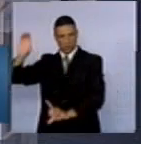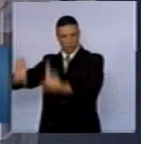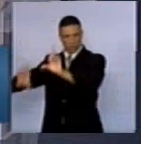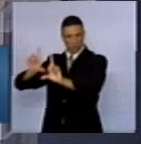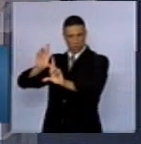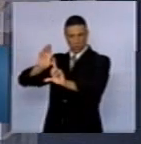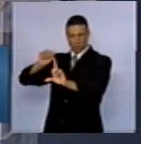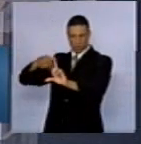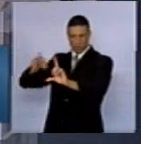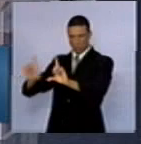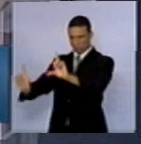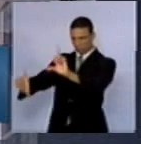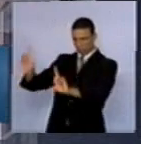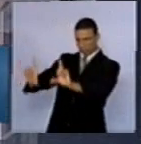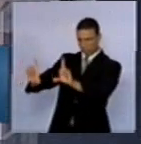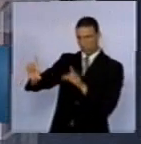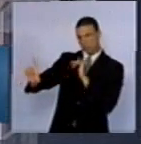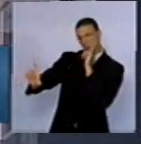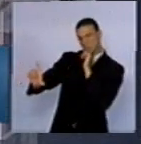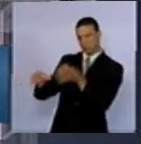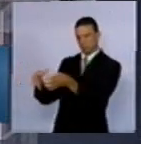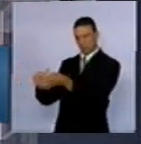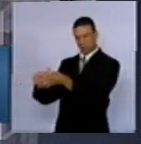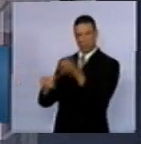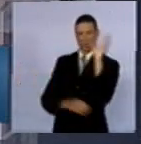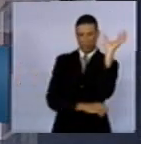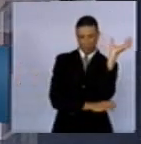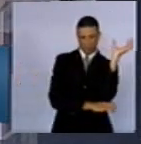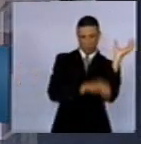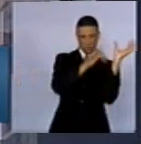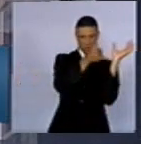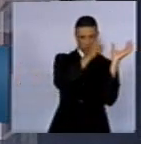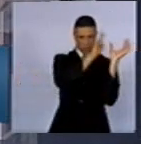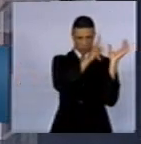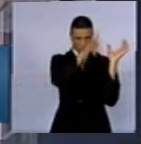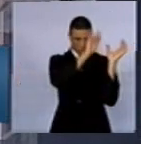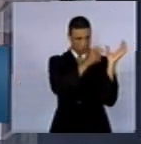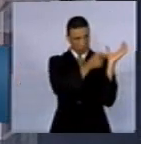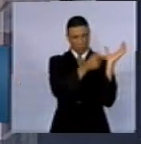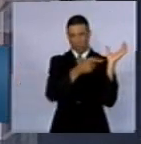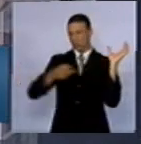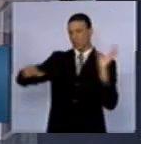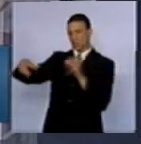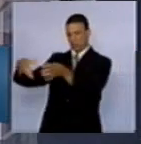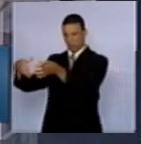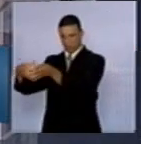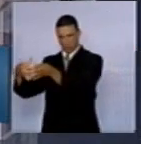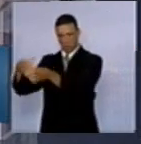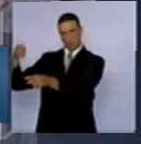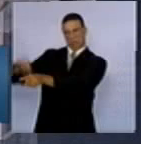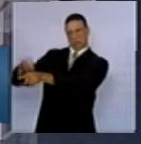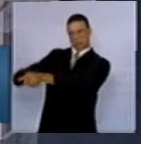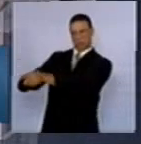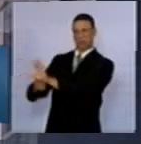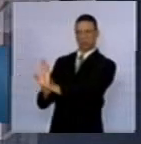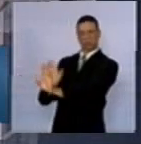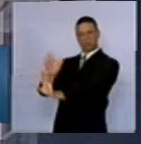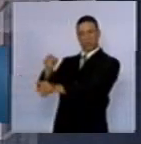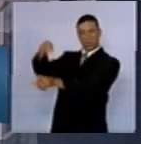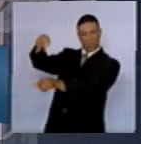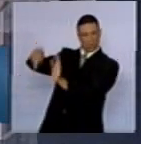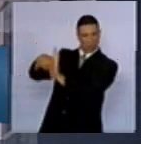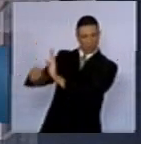lei. Um pacote médio da Sky, desconsiderando esses canais mandatórios, tem aproximadamente